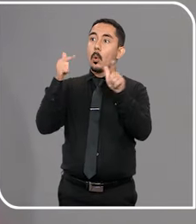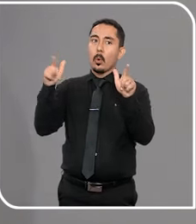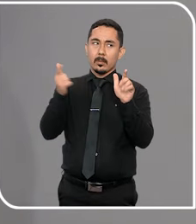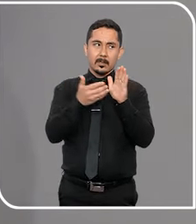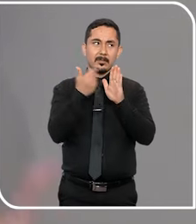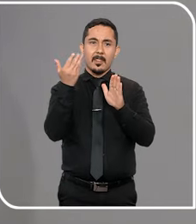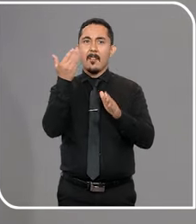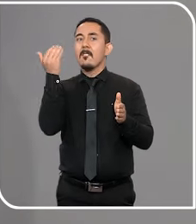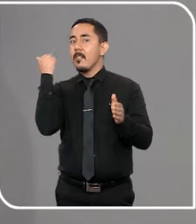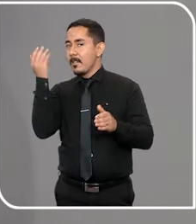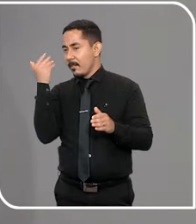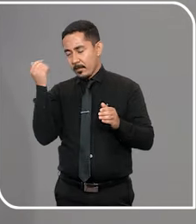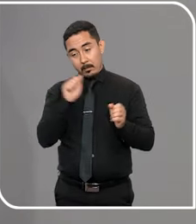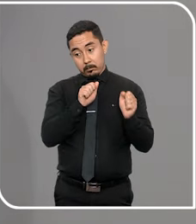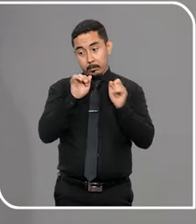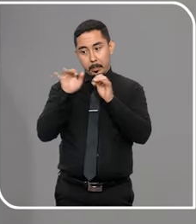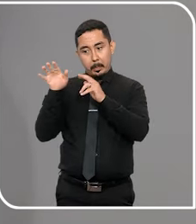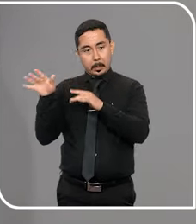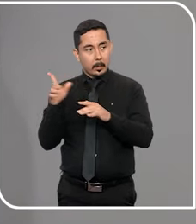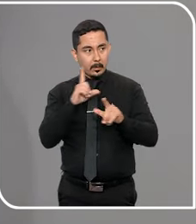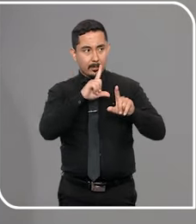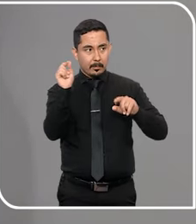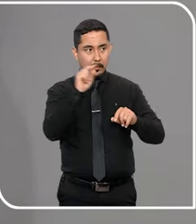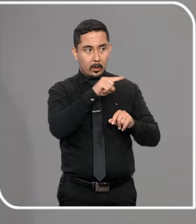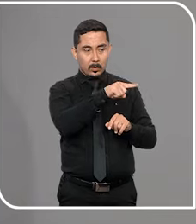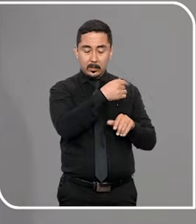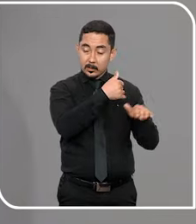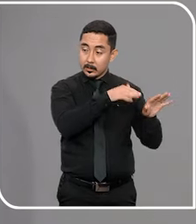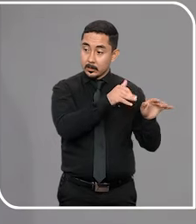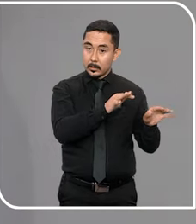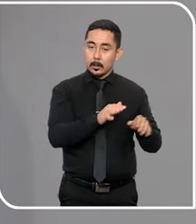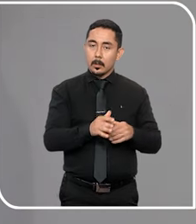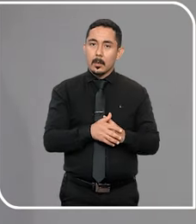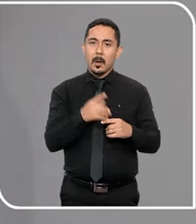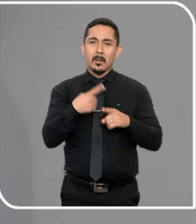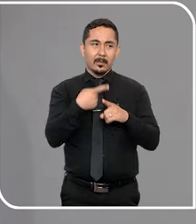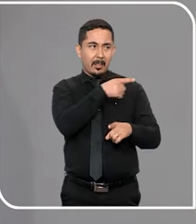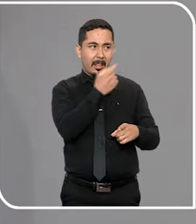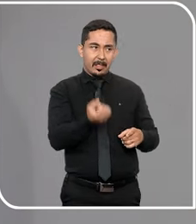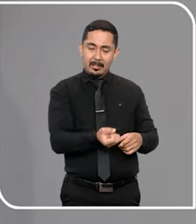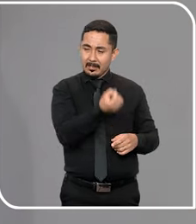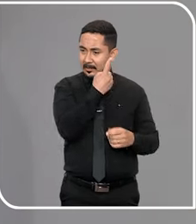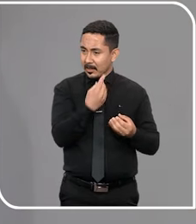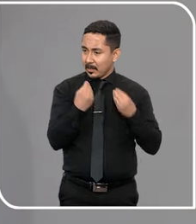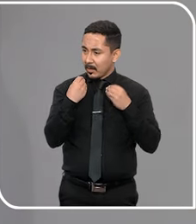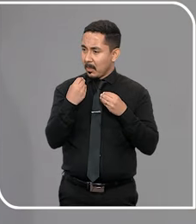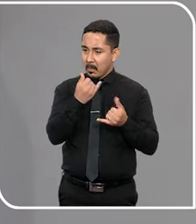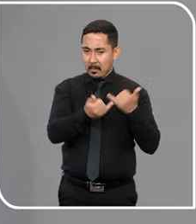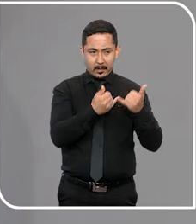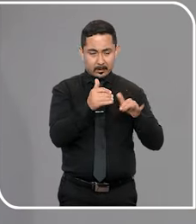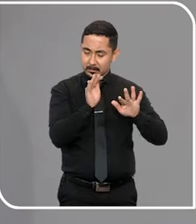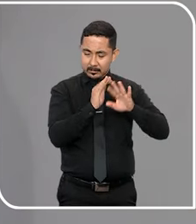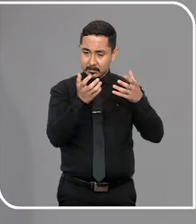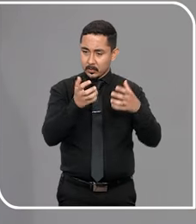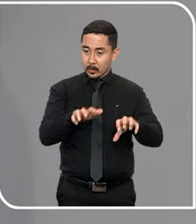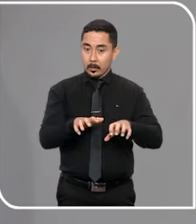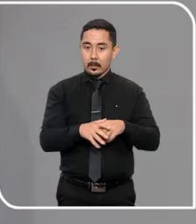chamar as outras crianças para Saírem de perto dele também né Fala Não não vamos brincar com ele que menino